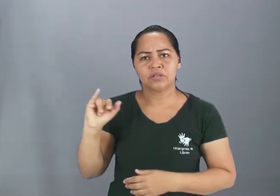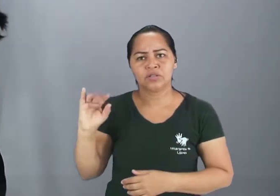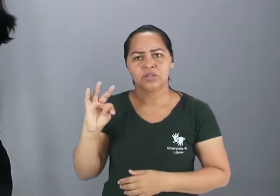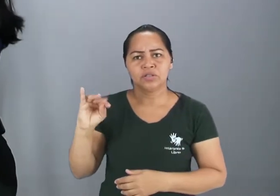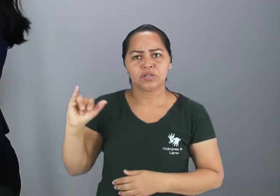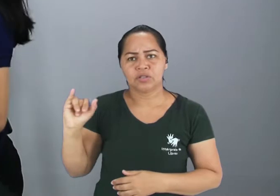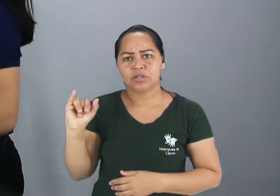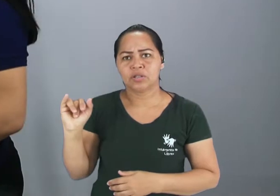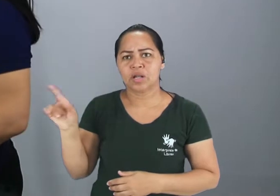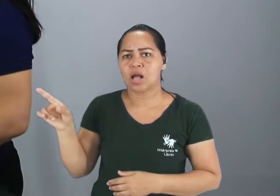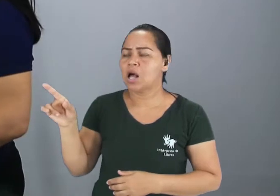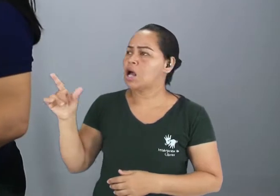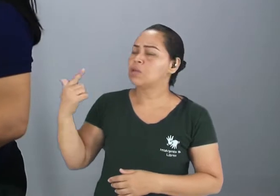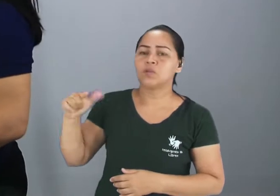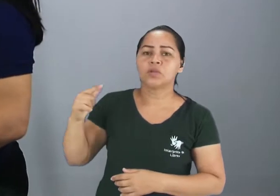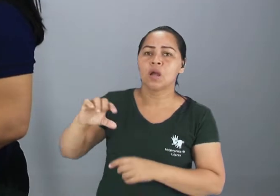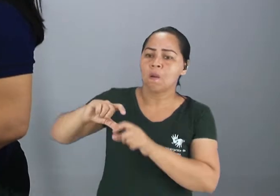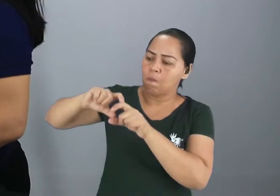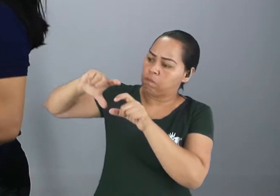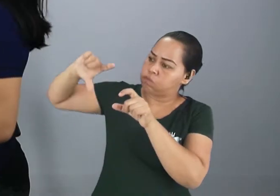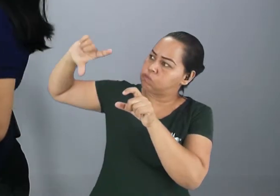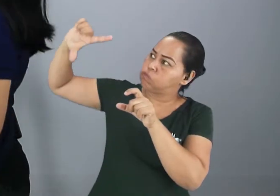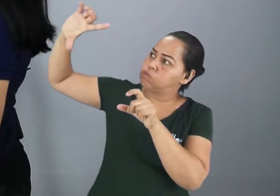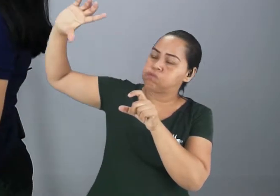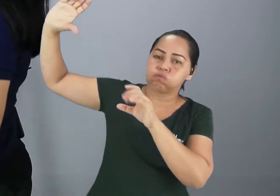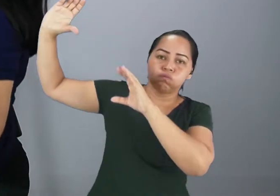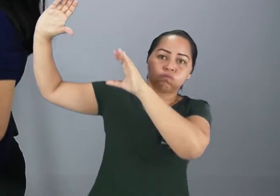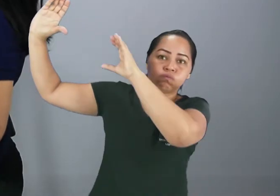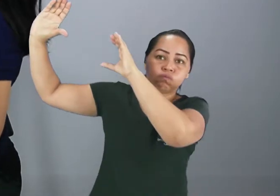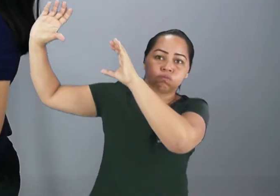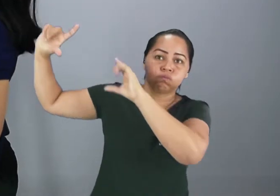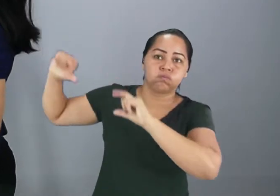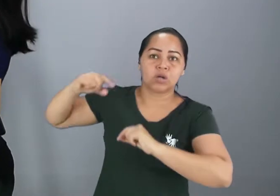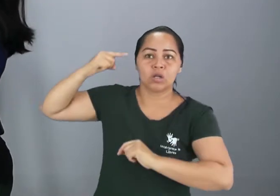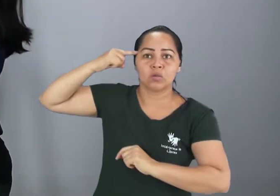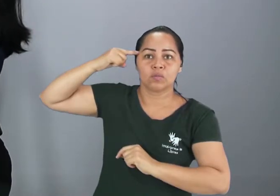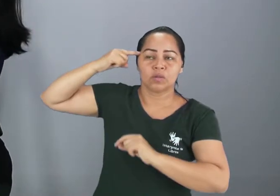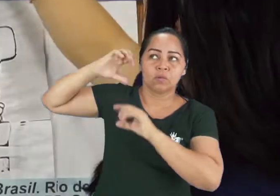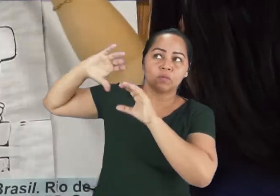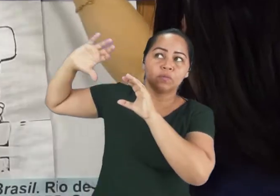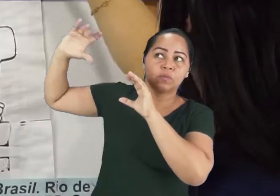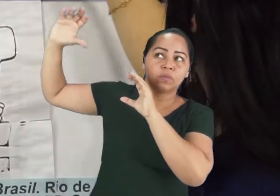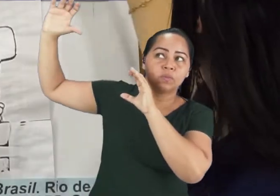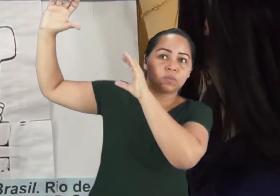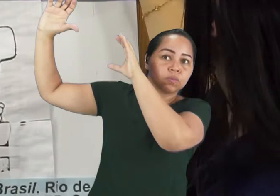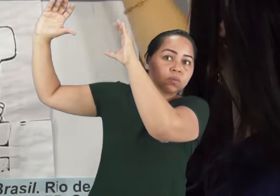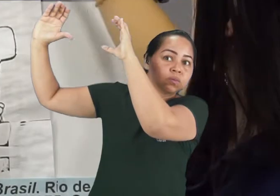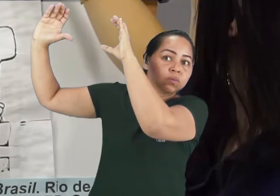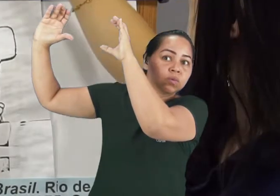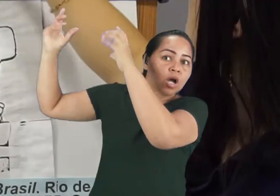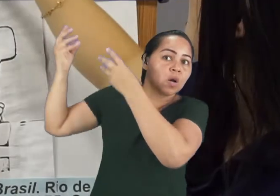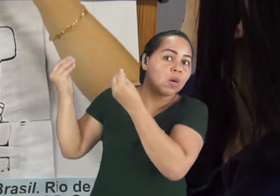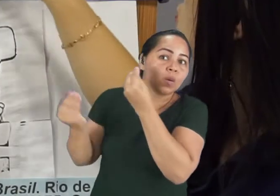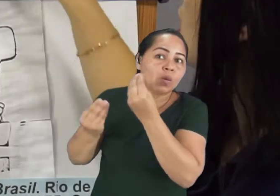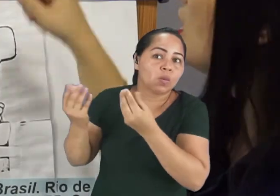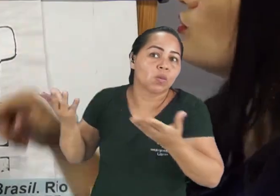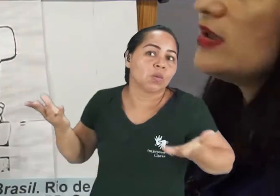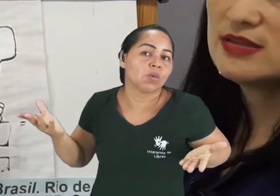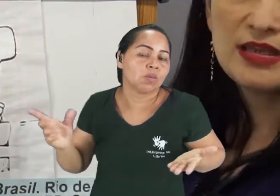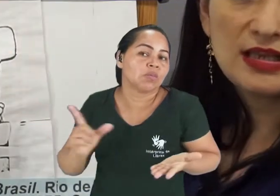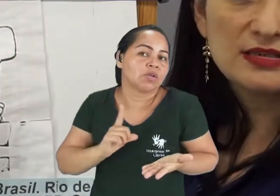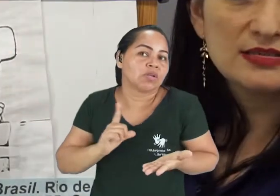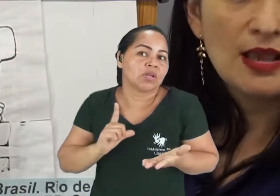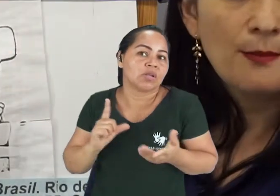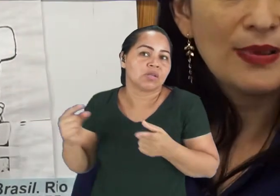Olha só. Nos quadrinhos, embora estejam separados os balões, ó, como é que a gente percebe que tem esse